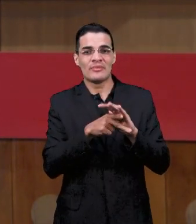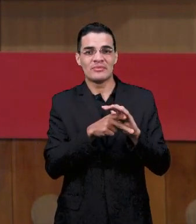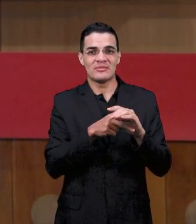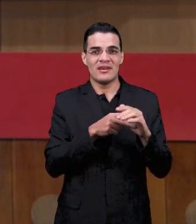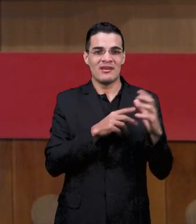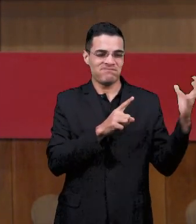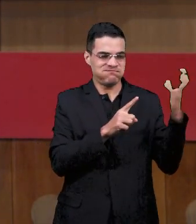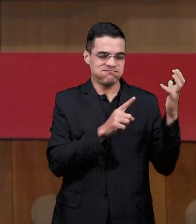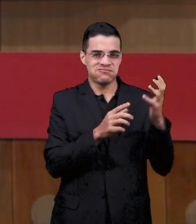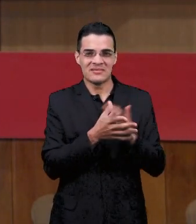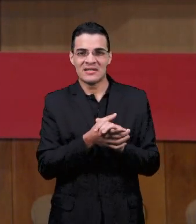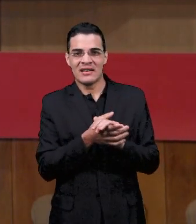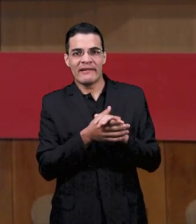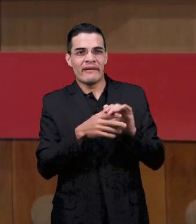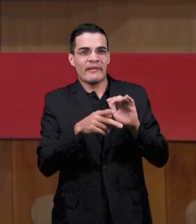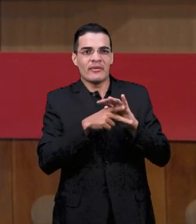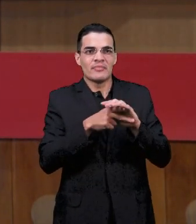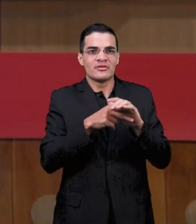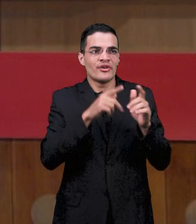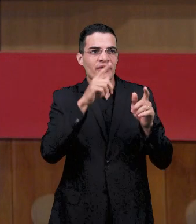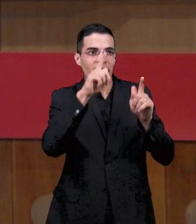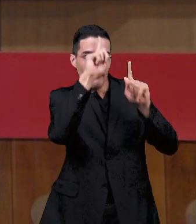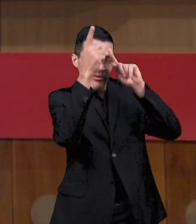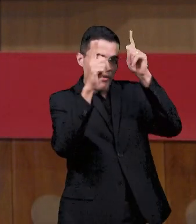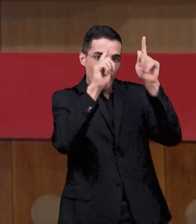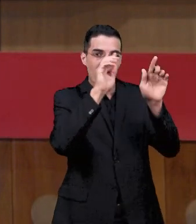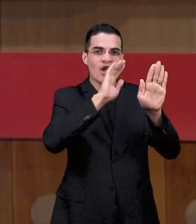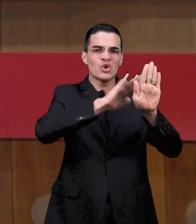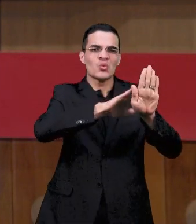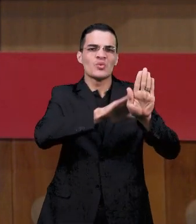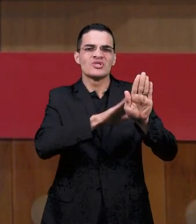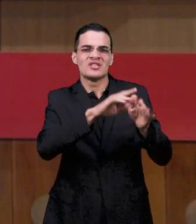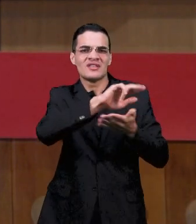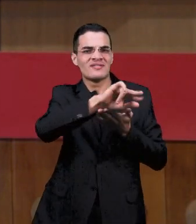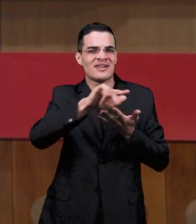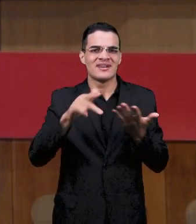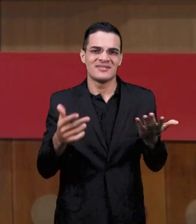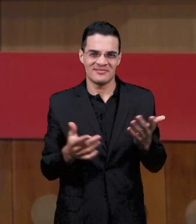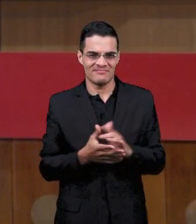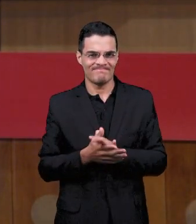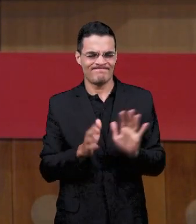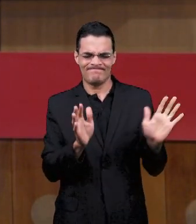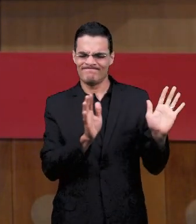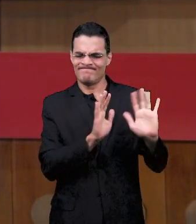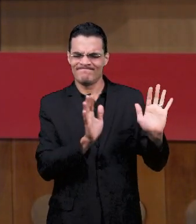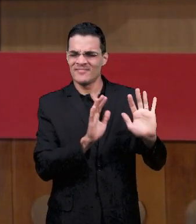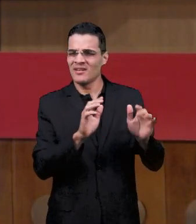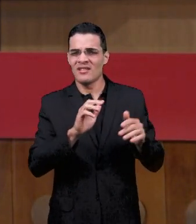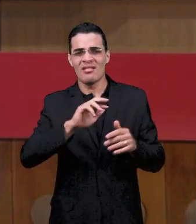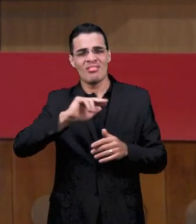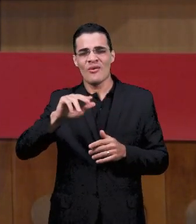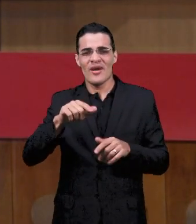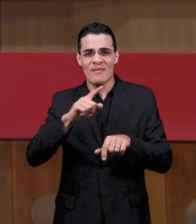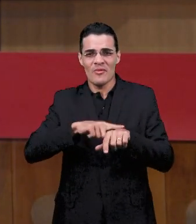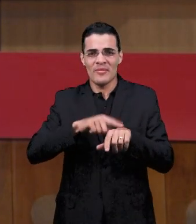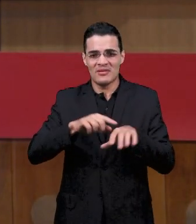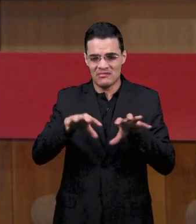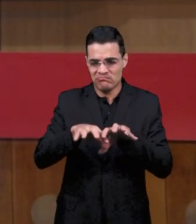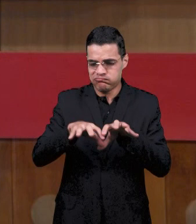divisões do corpo. Não é hora, é em breve. A igreja vive os seus últimos dias. Não é hora de dividir, é hora de